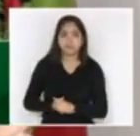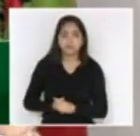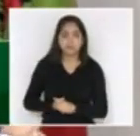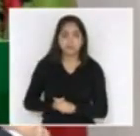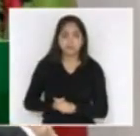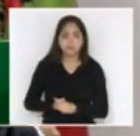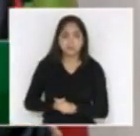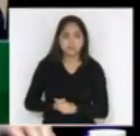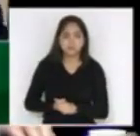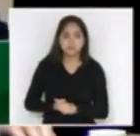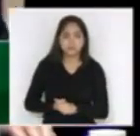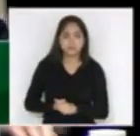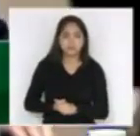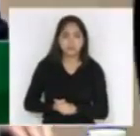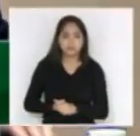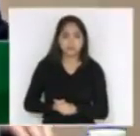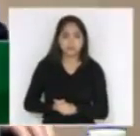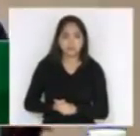Questão de ordem, senhor presidente.